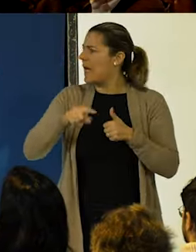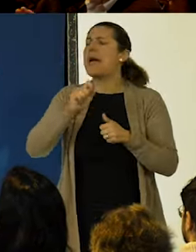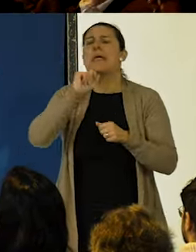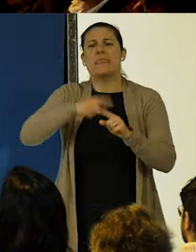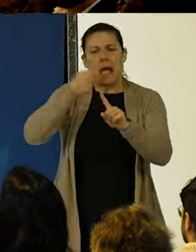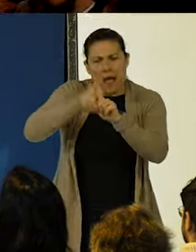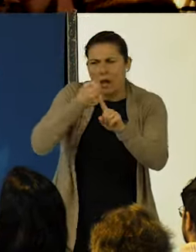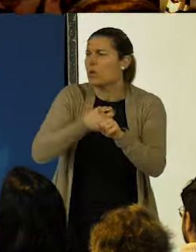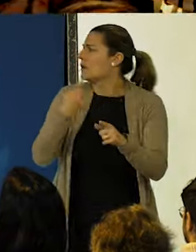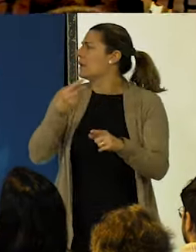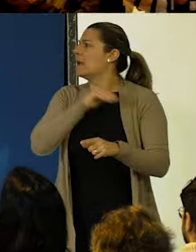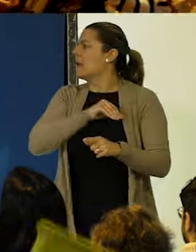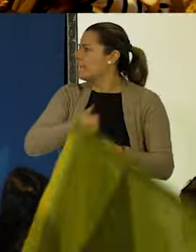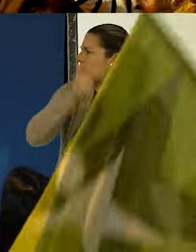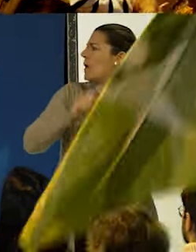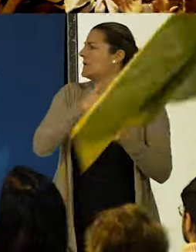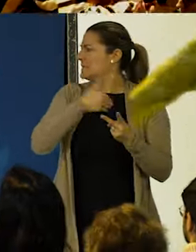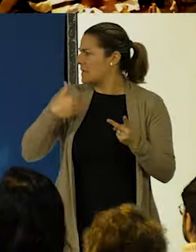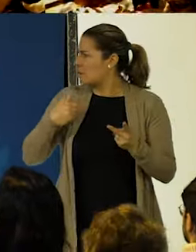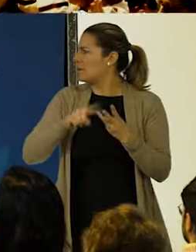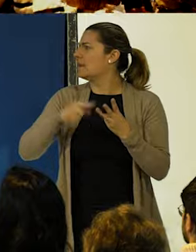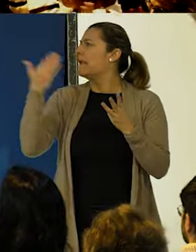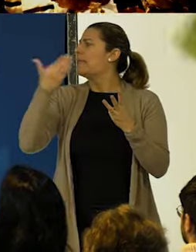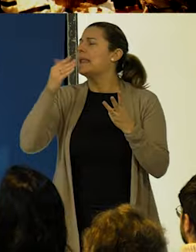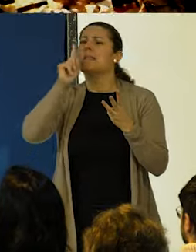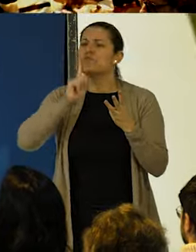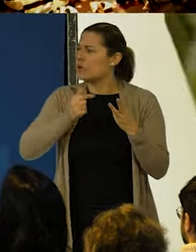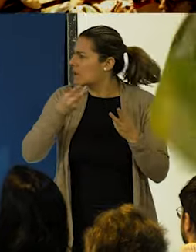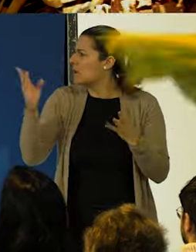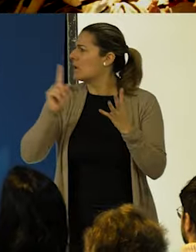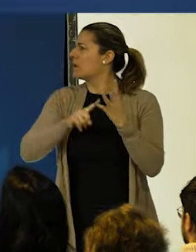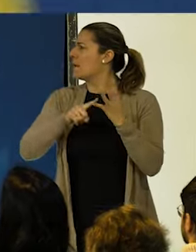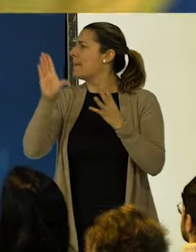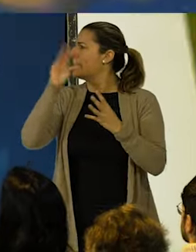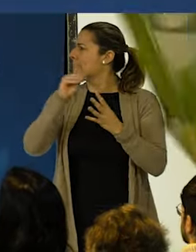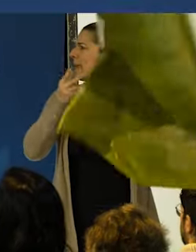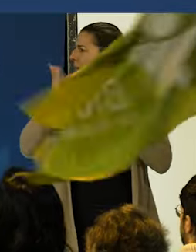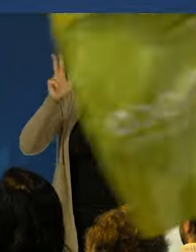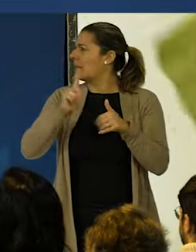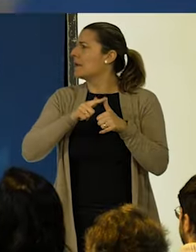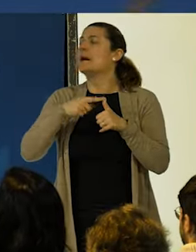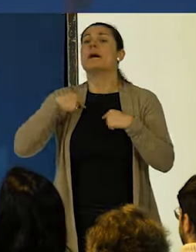lutar por melhores salários, por saúde, por direitos das mulheres, por mais liberdade.